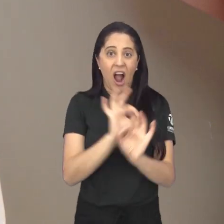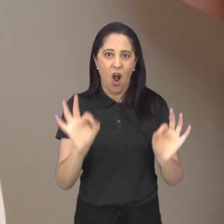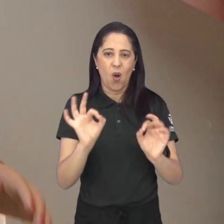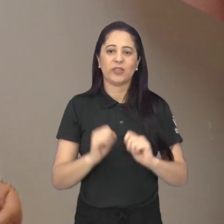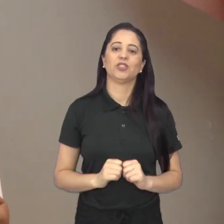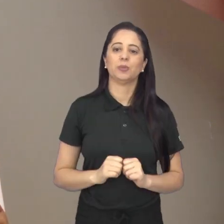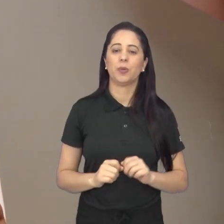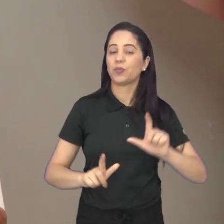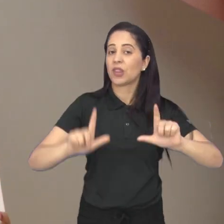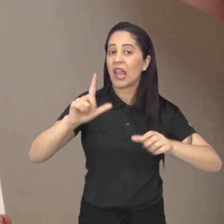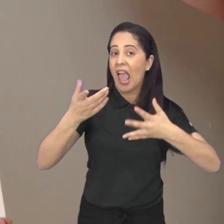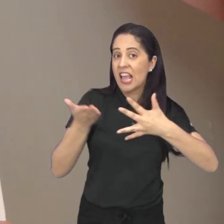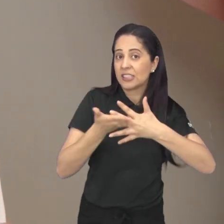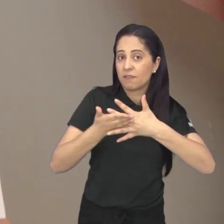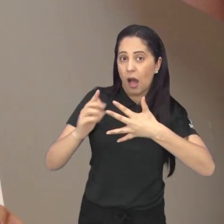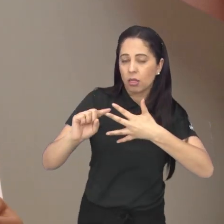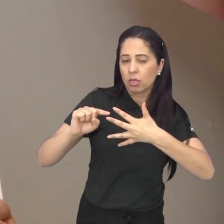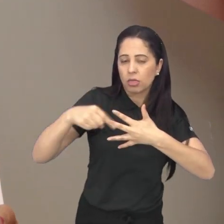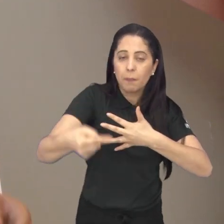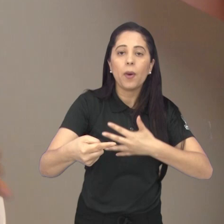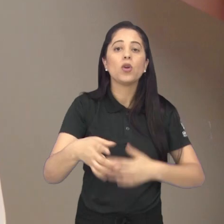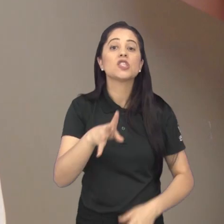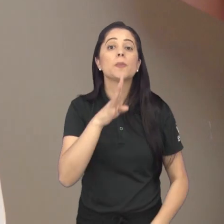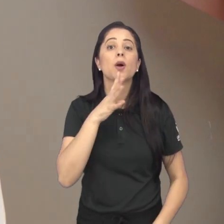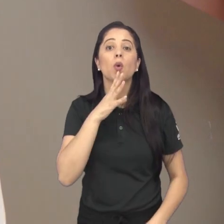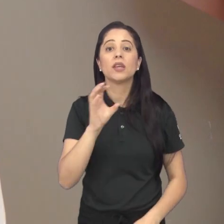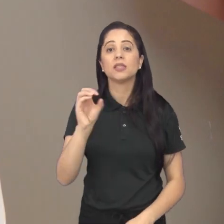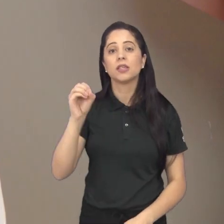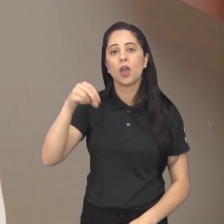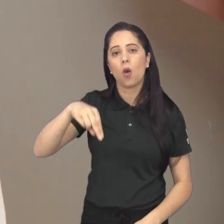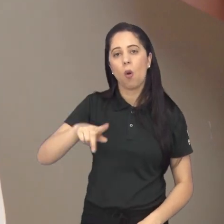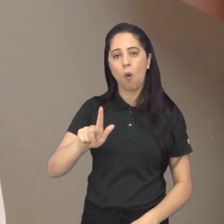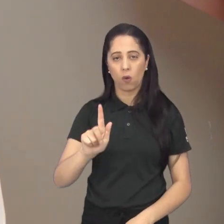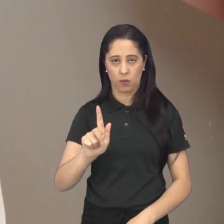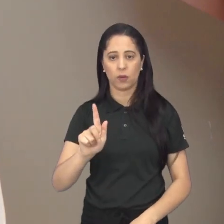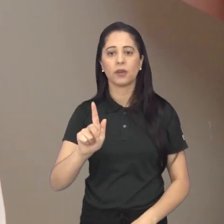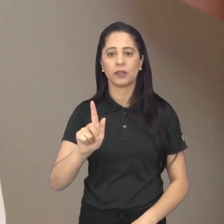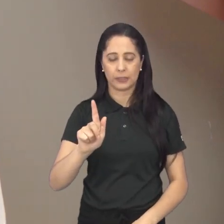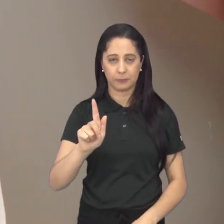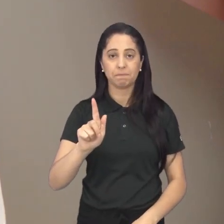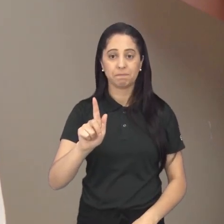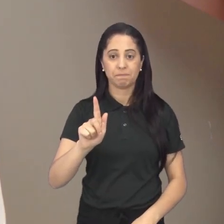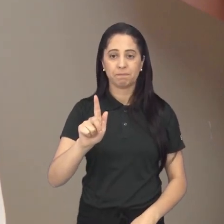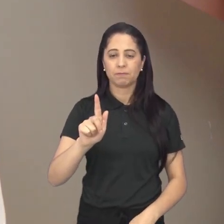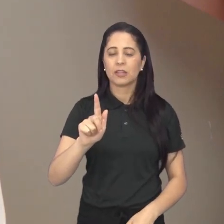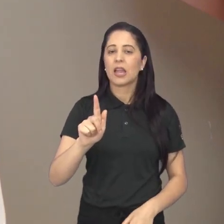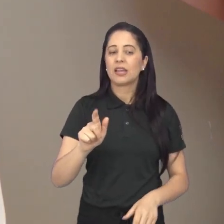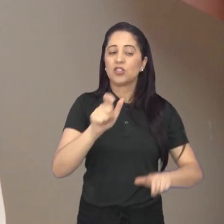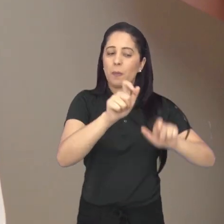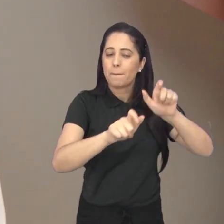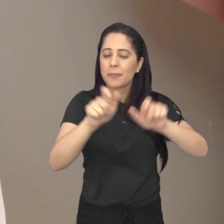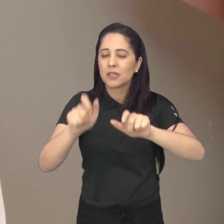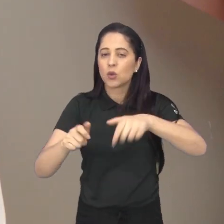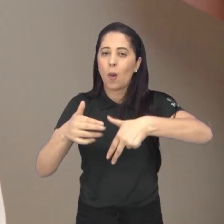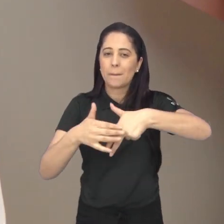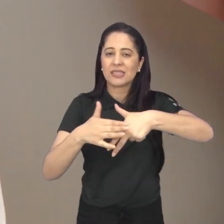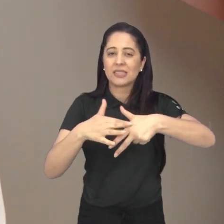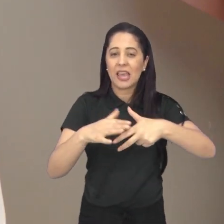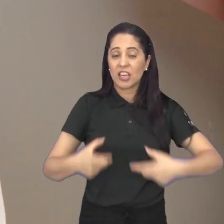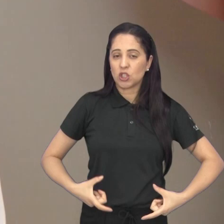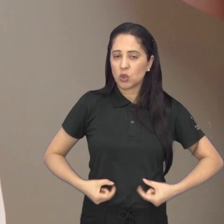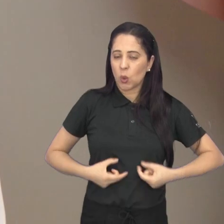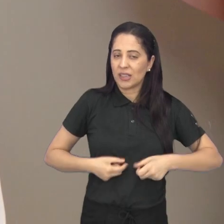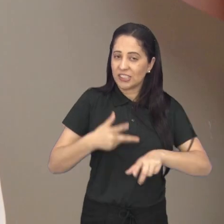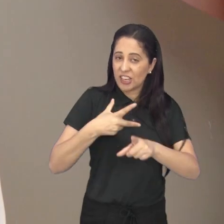do intervalo, nós vamos conhecer uma ONG que conta com rodas de conversa e depoimentos de pacientes que venceram o câncer.